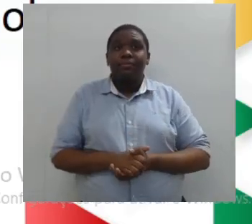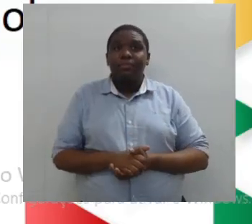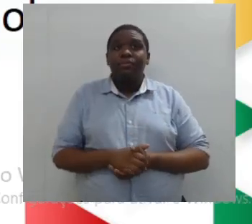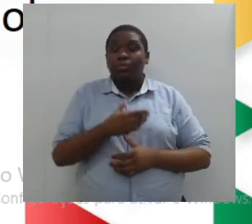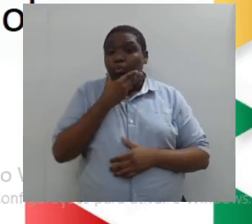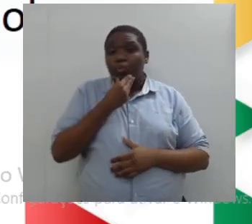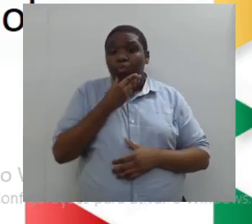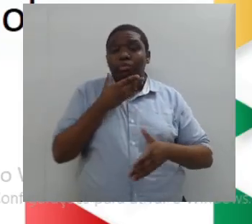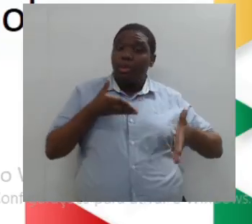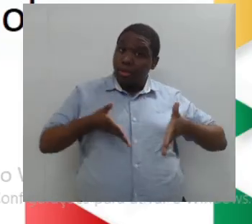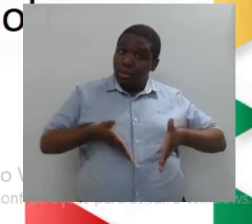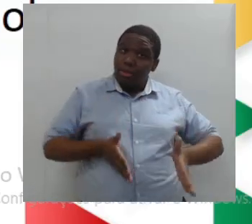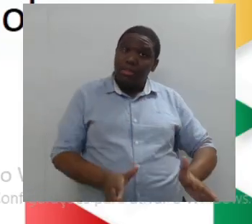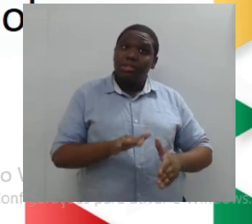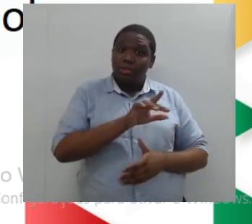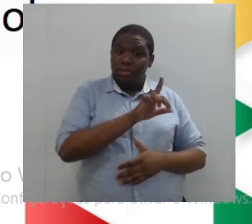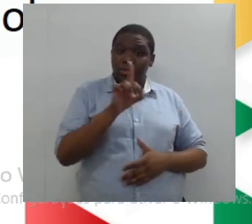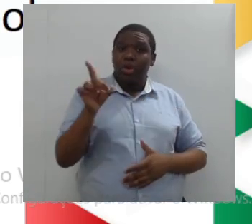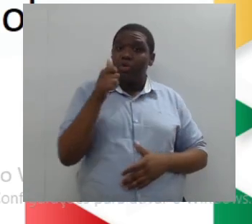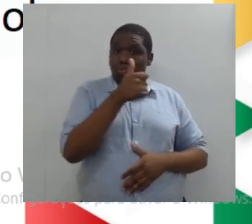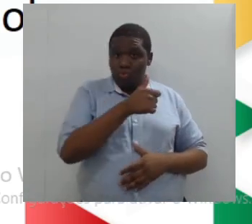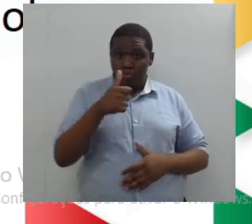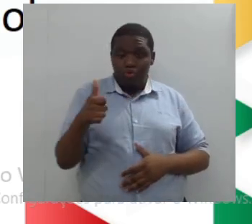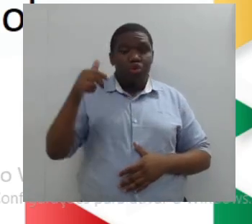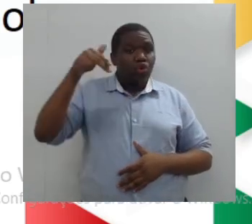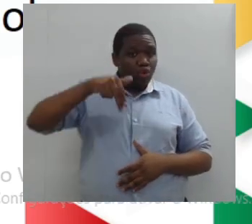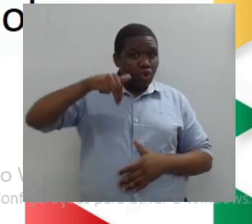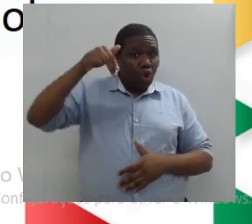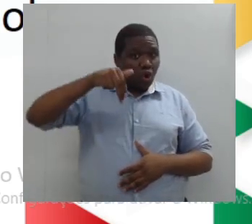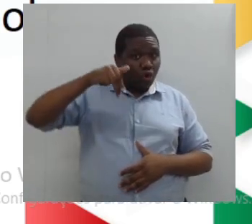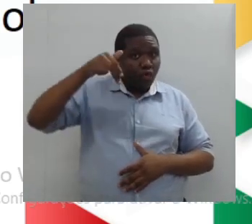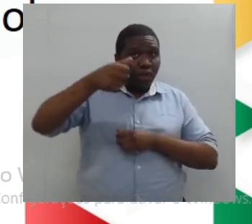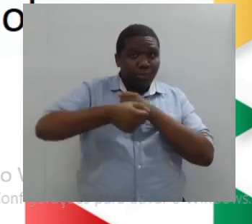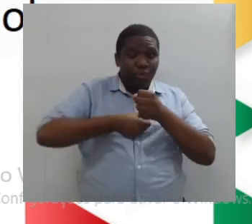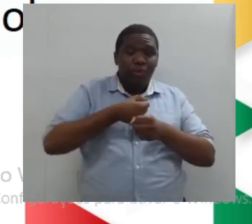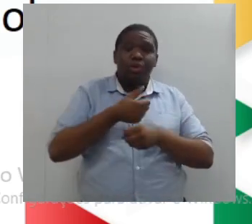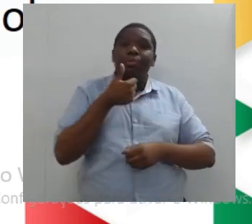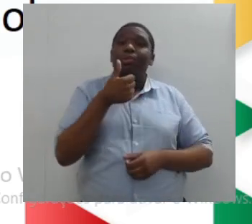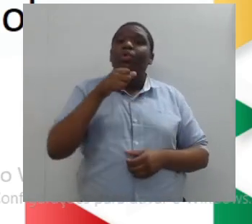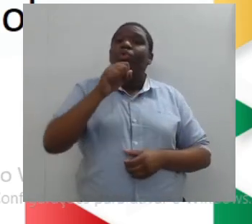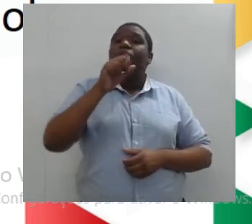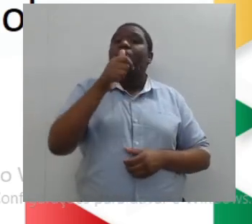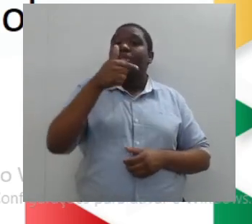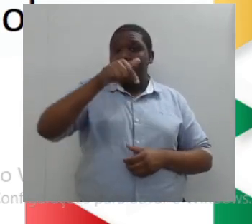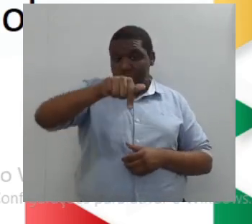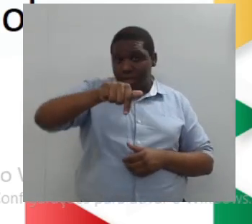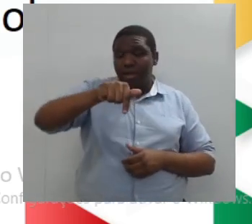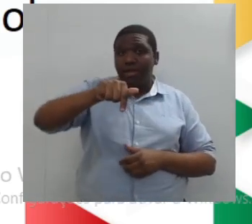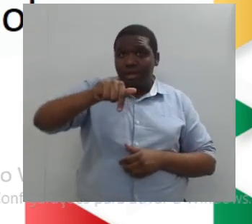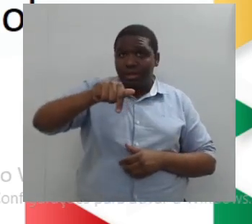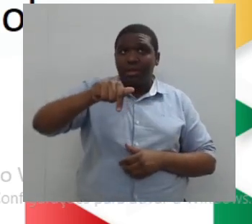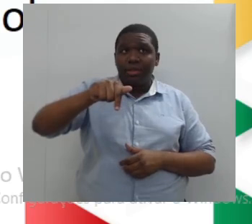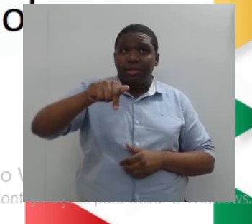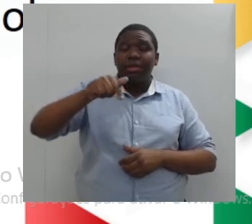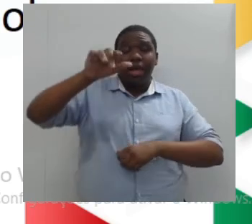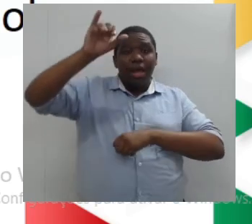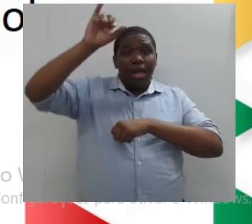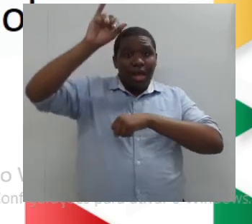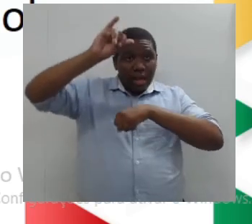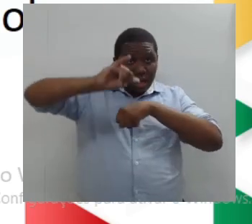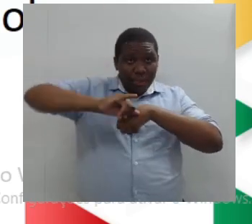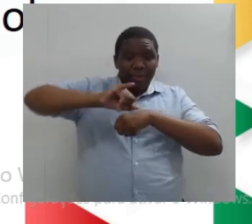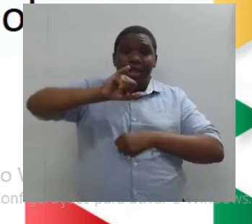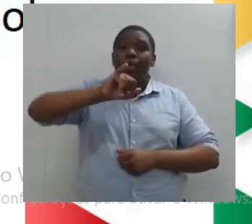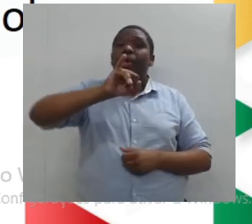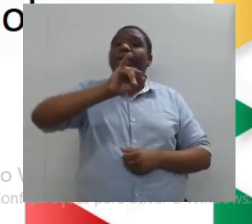nasceu em 11 de novembro de 1817, em Teherã, Irã. Teherã, capital do